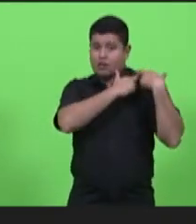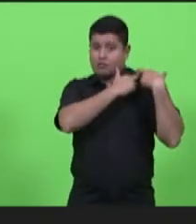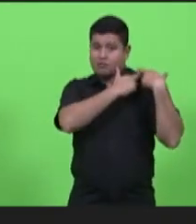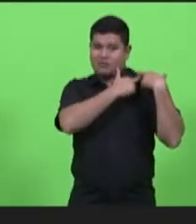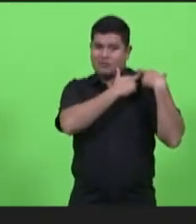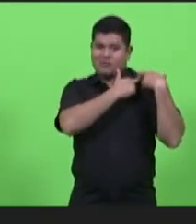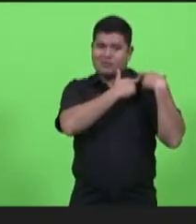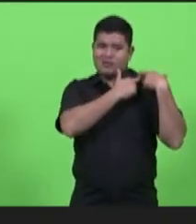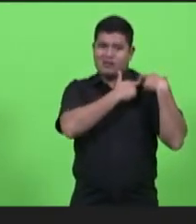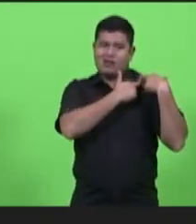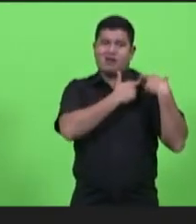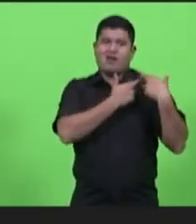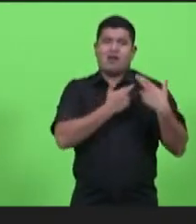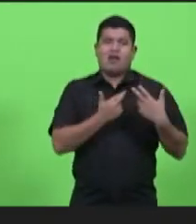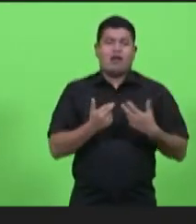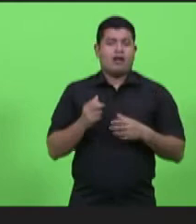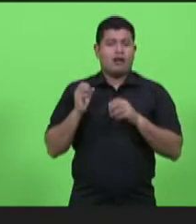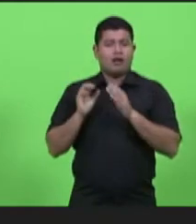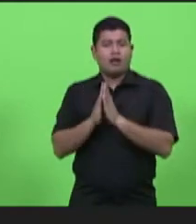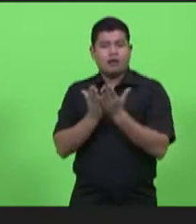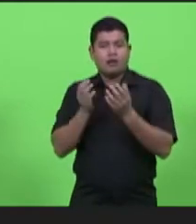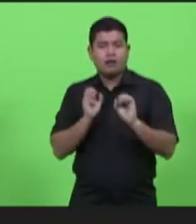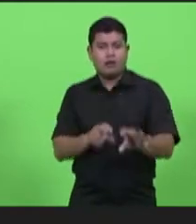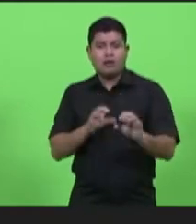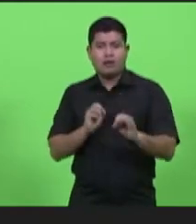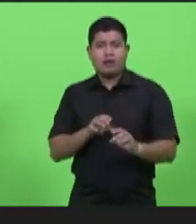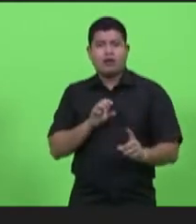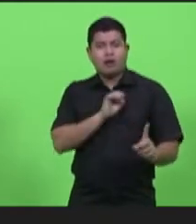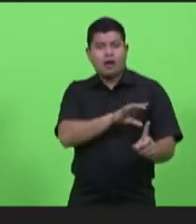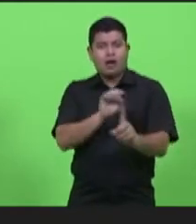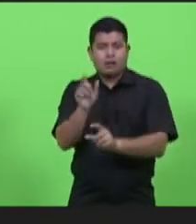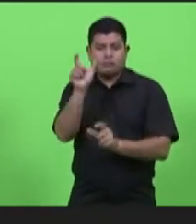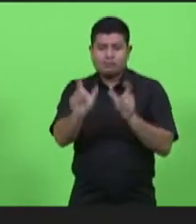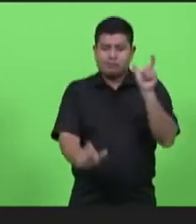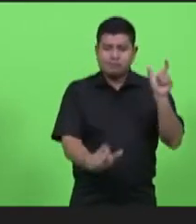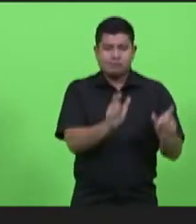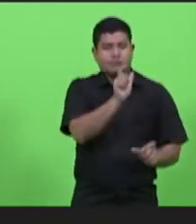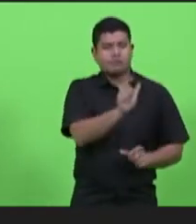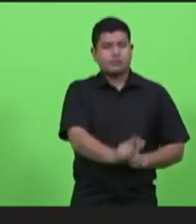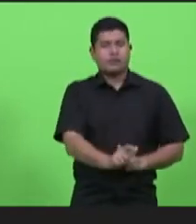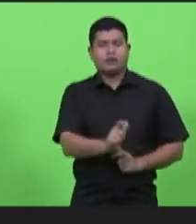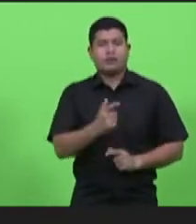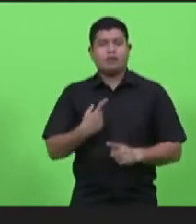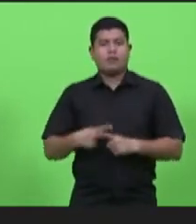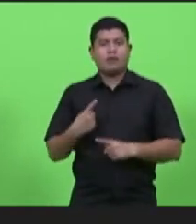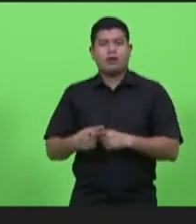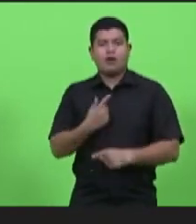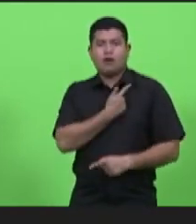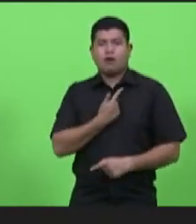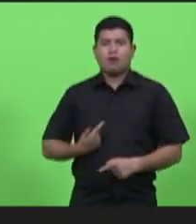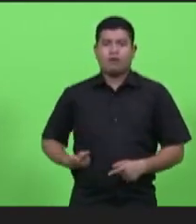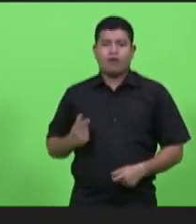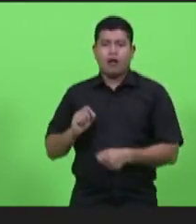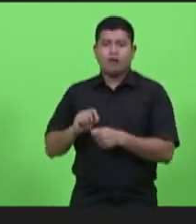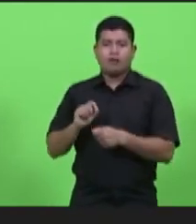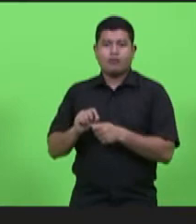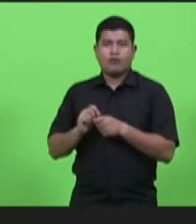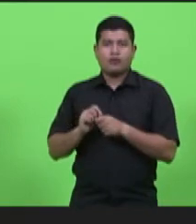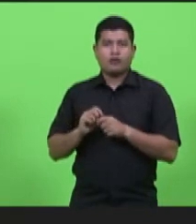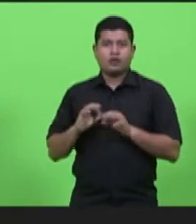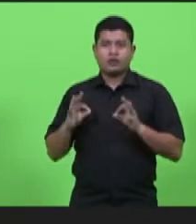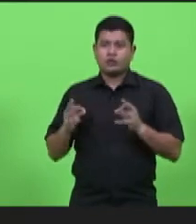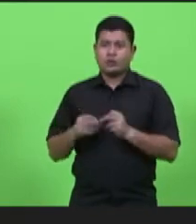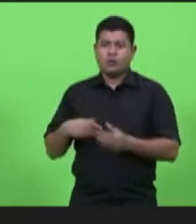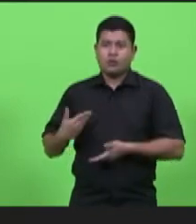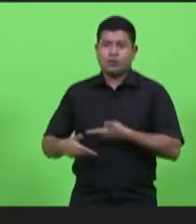responsabilidade e da educação individual do ser humano. Porque o que o governo poderia ter feito era todo o processo